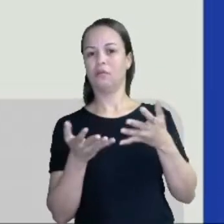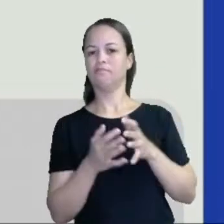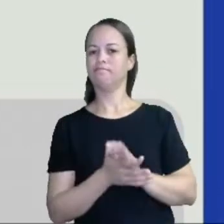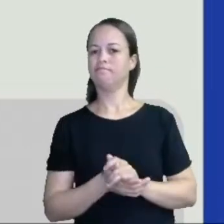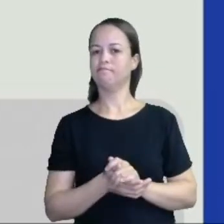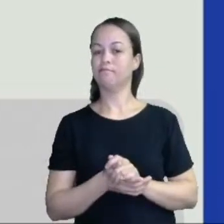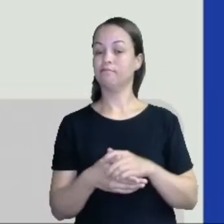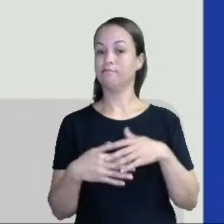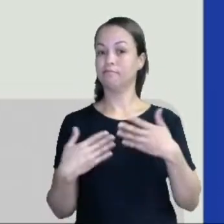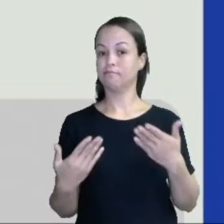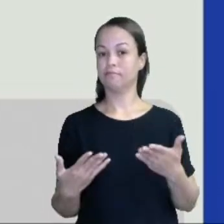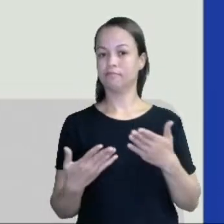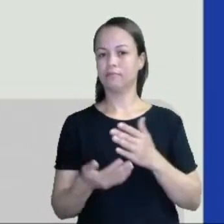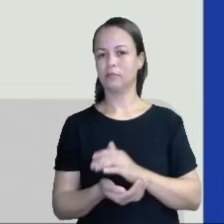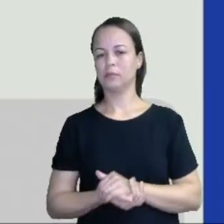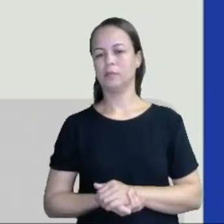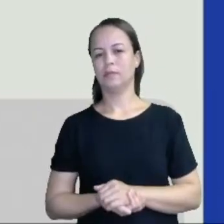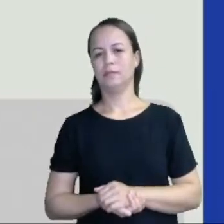aí?